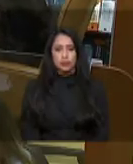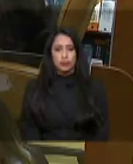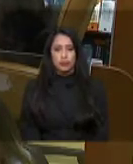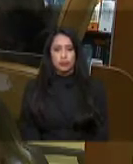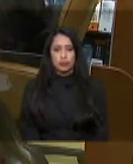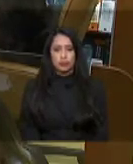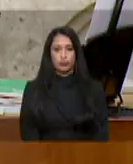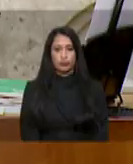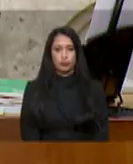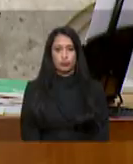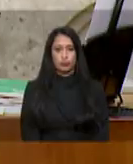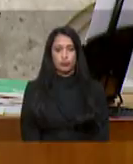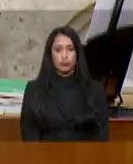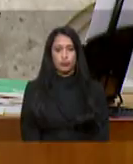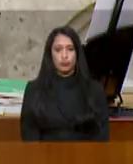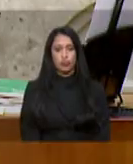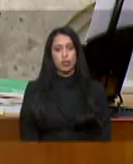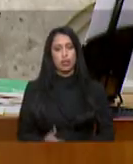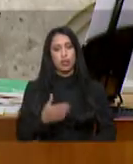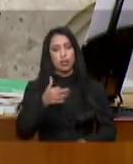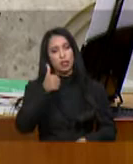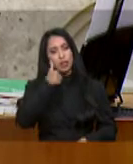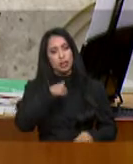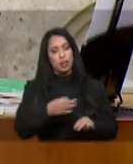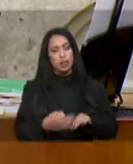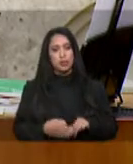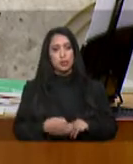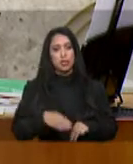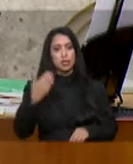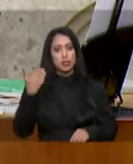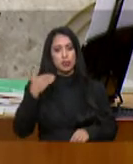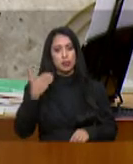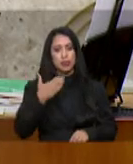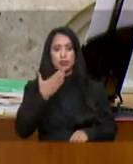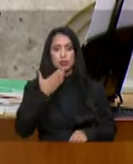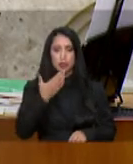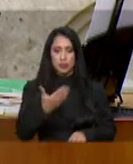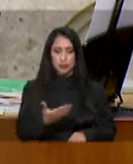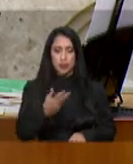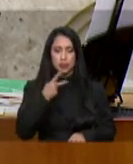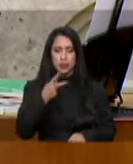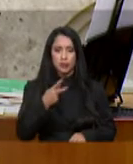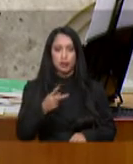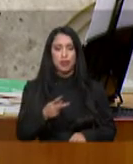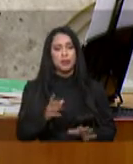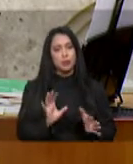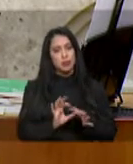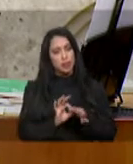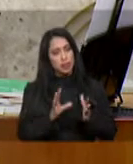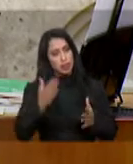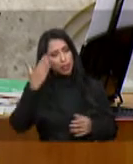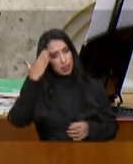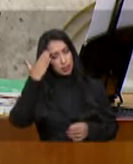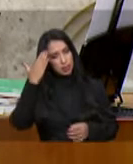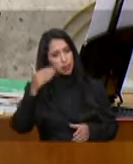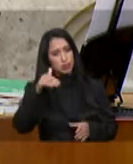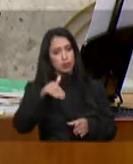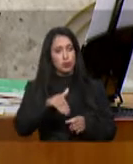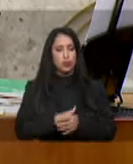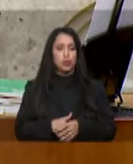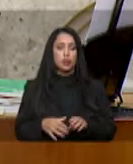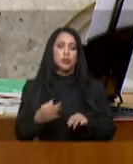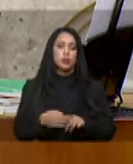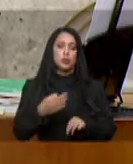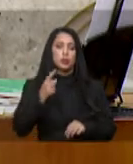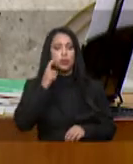não, ministra Carmen Lúcia pede a palavra. Presidente, Vossa Excelência me permite, primeiro agradecendo o voto do